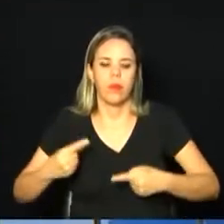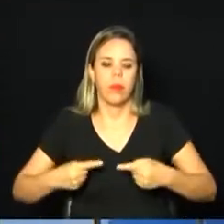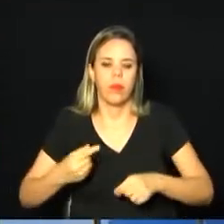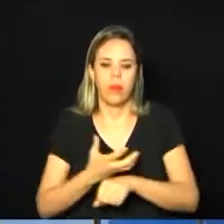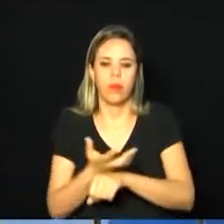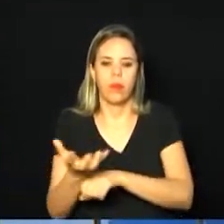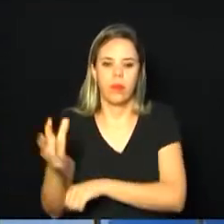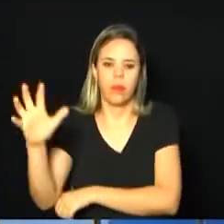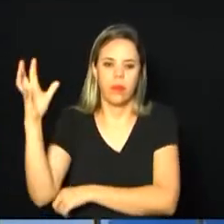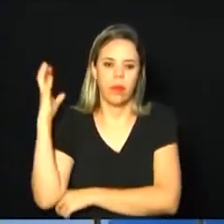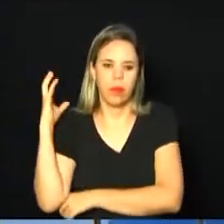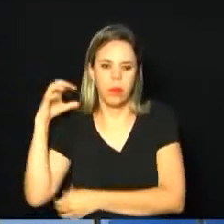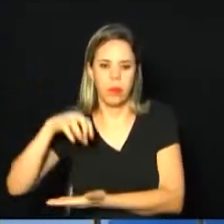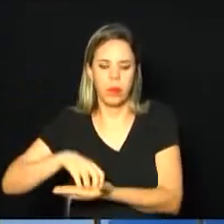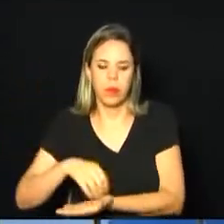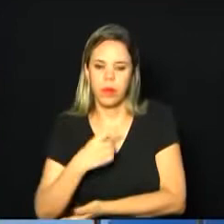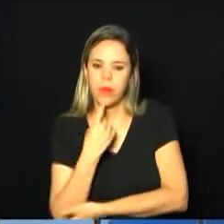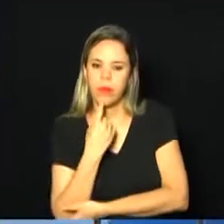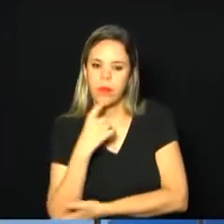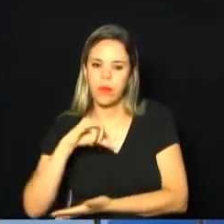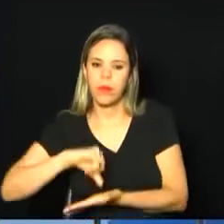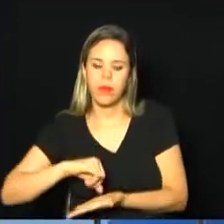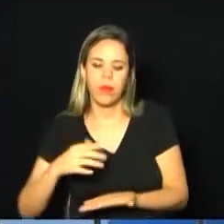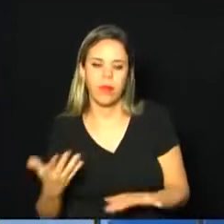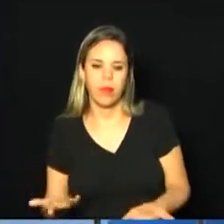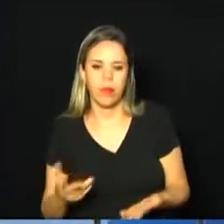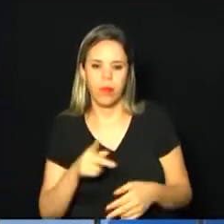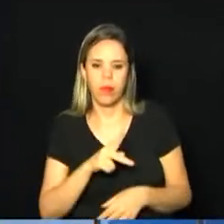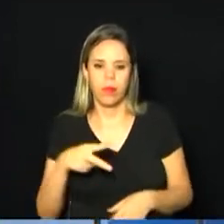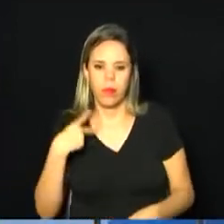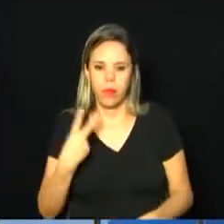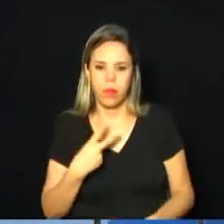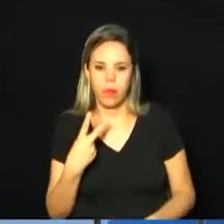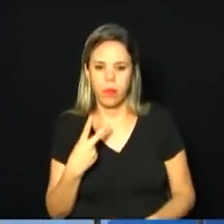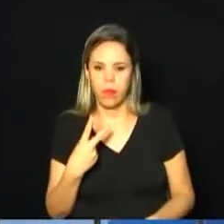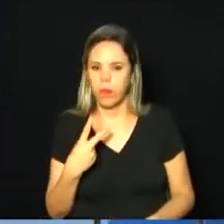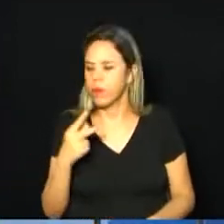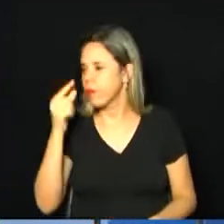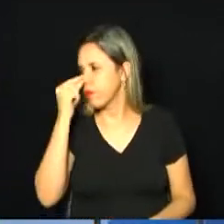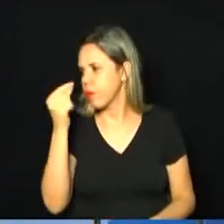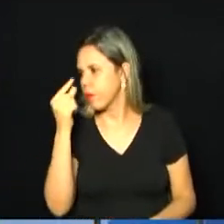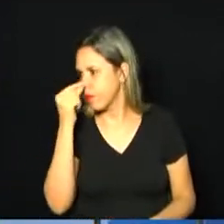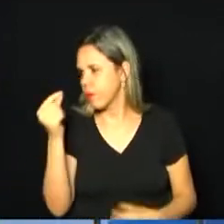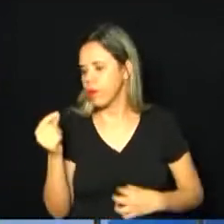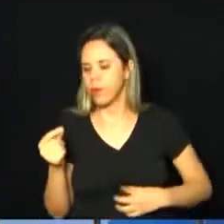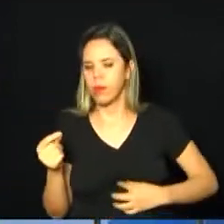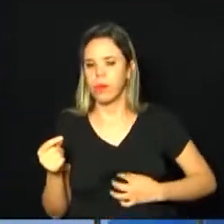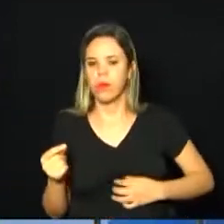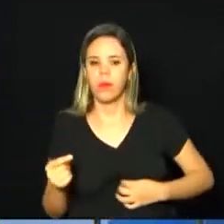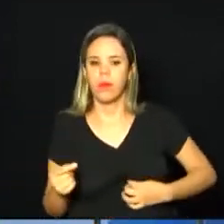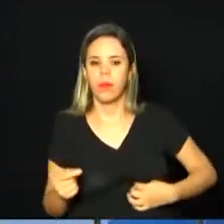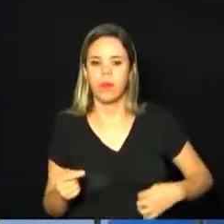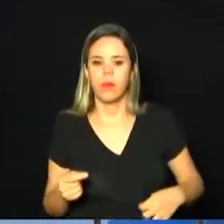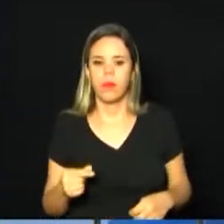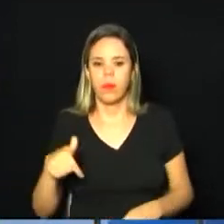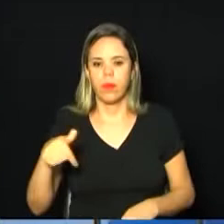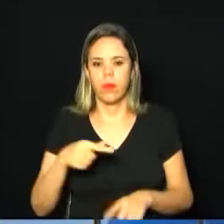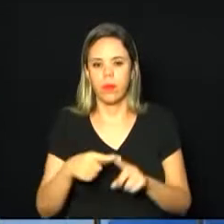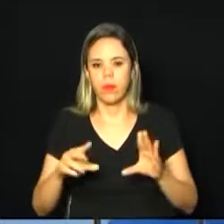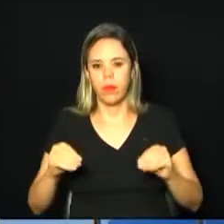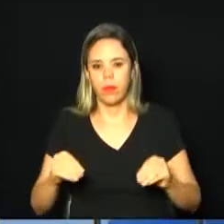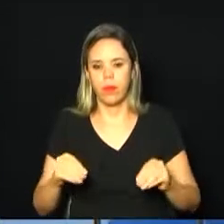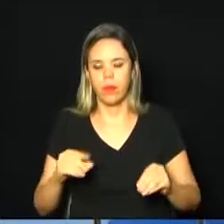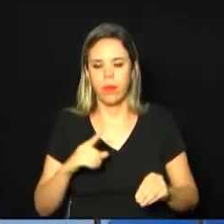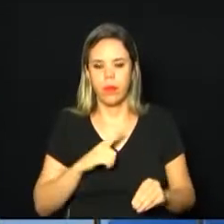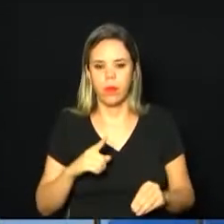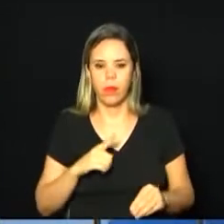revitalização do centro de Campinas ela é presidida pelo vereador Arnaldo Salvetti EA 7:30 da